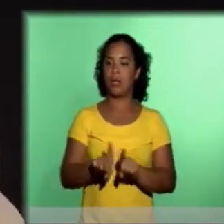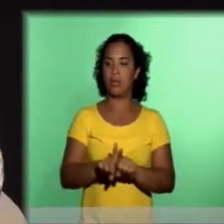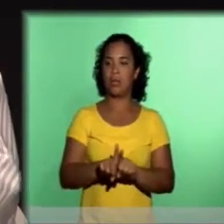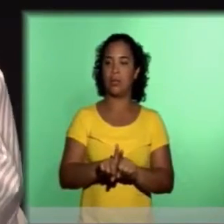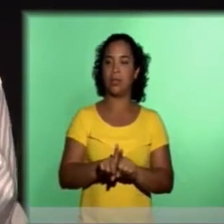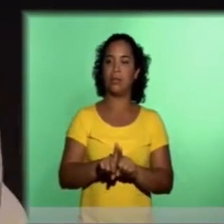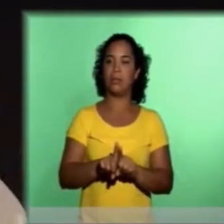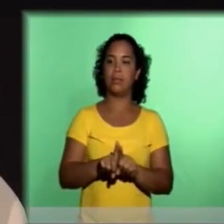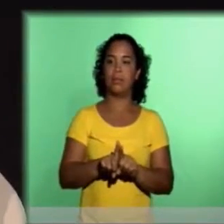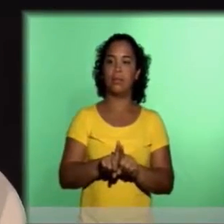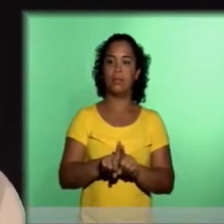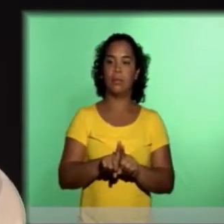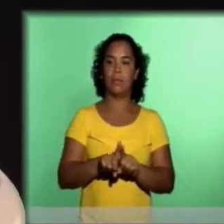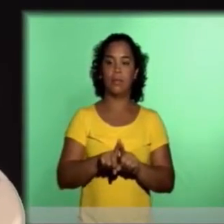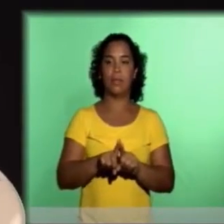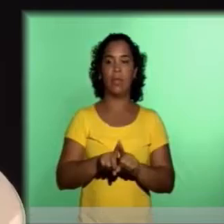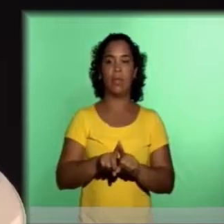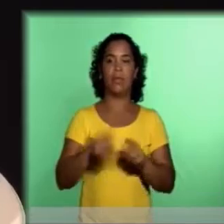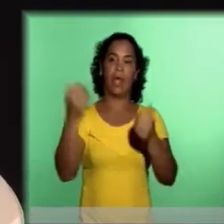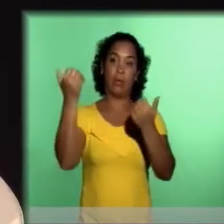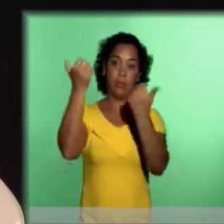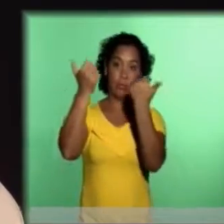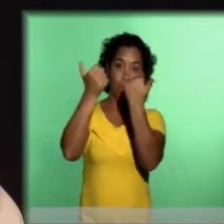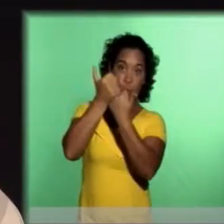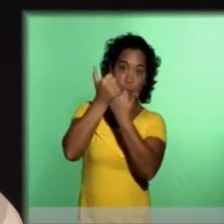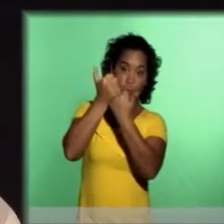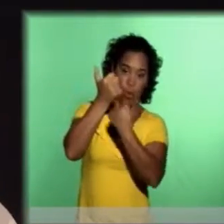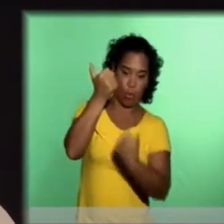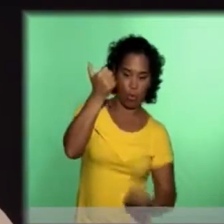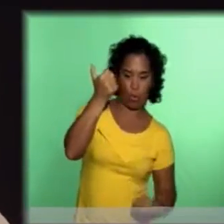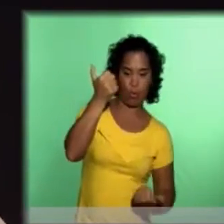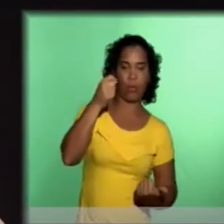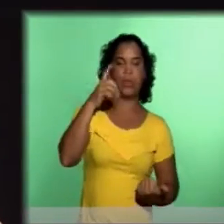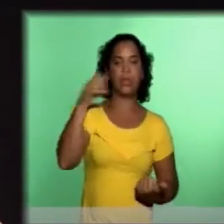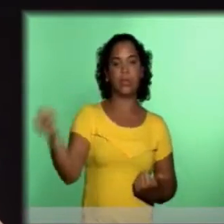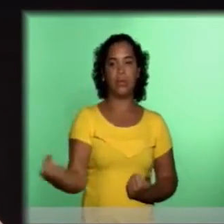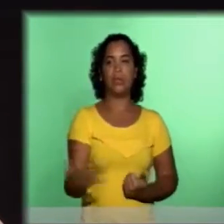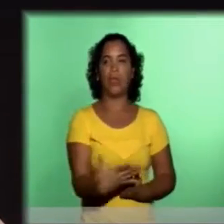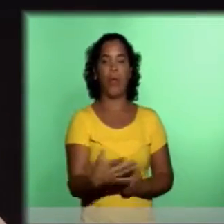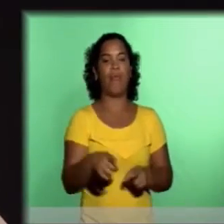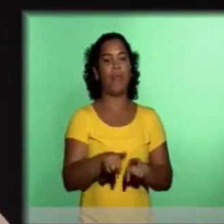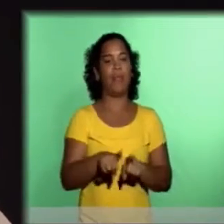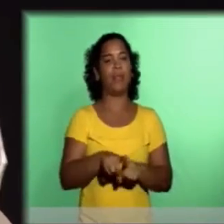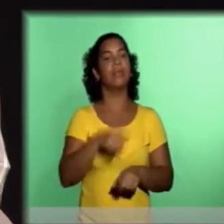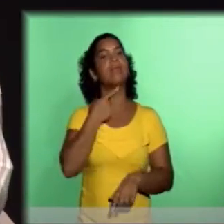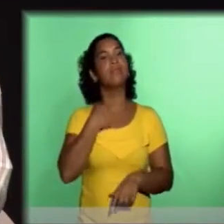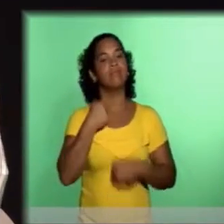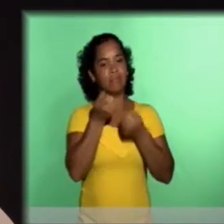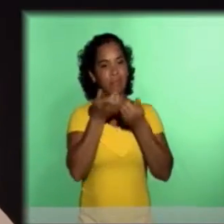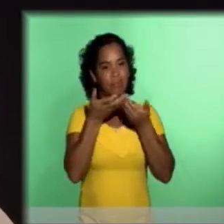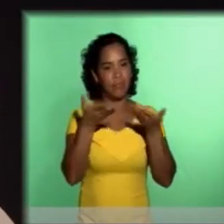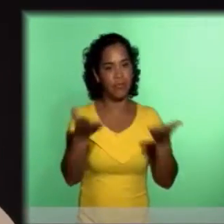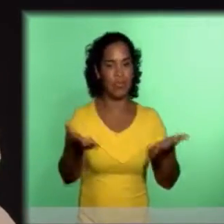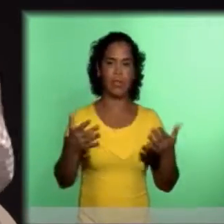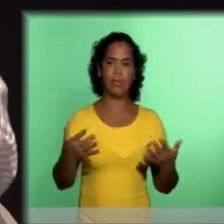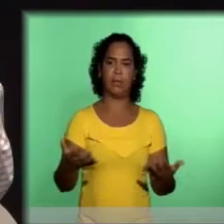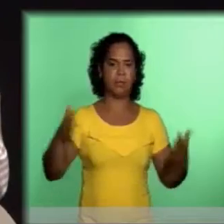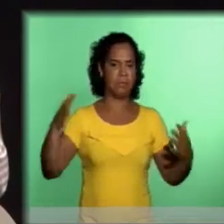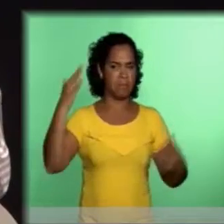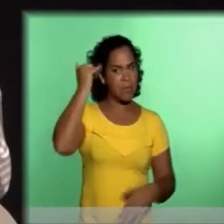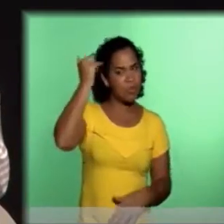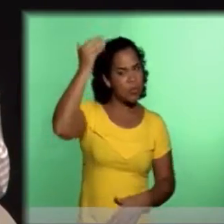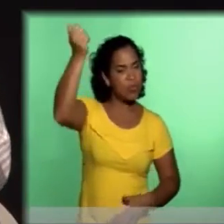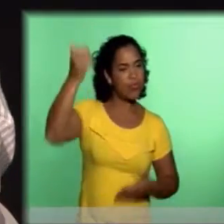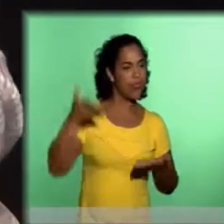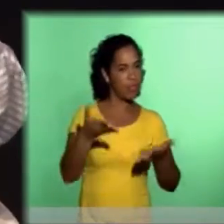a posse oficial da nova diretoria, desejar amplo sucesso para